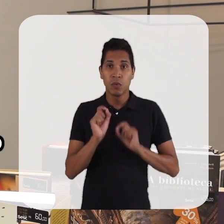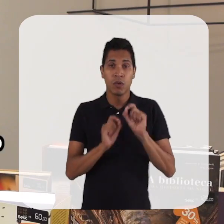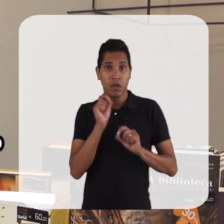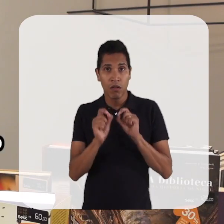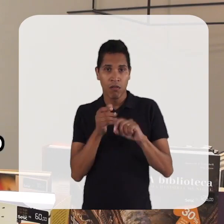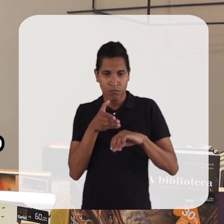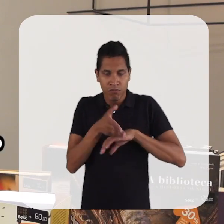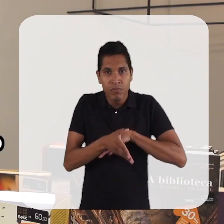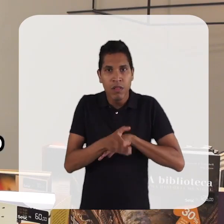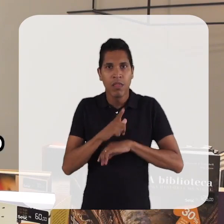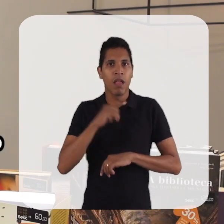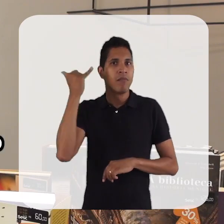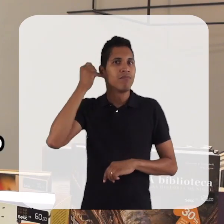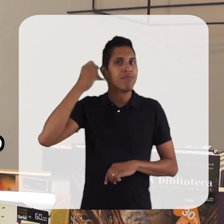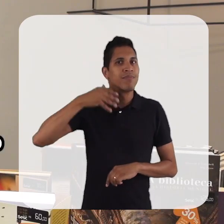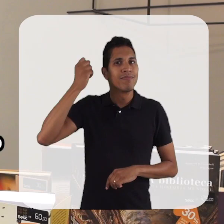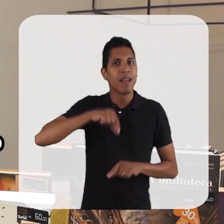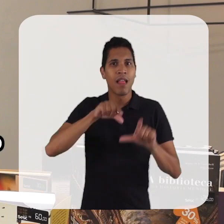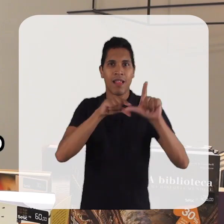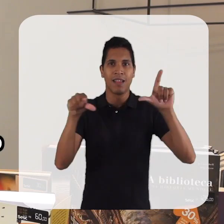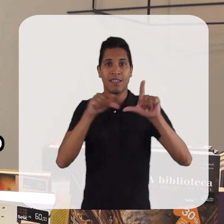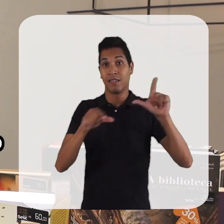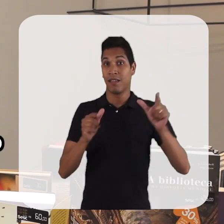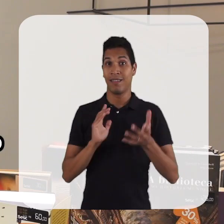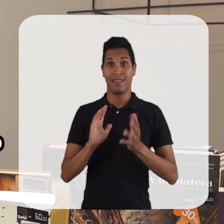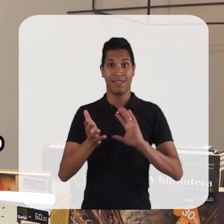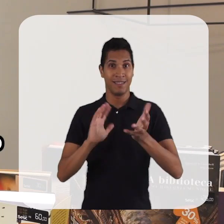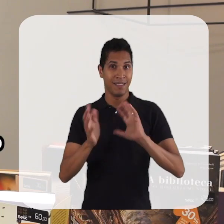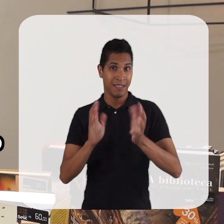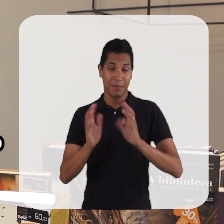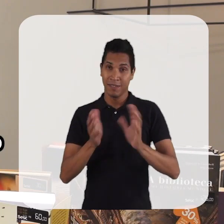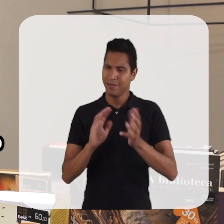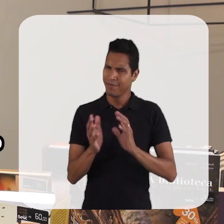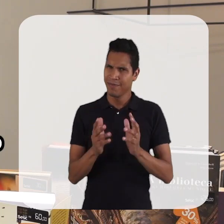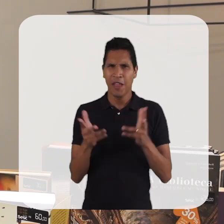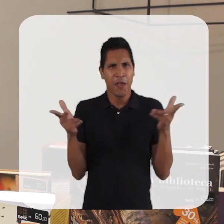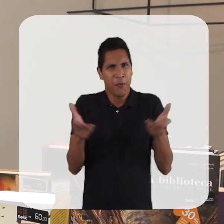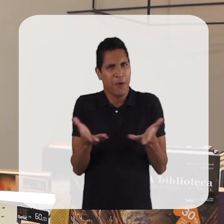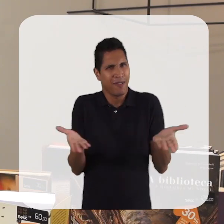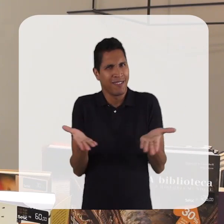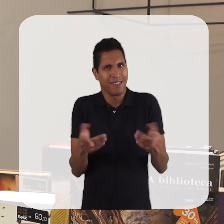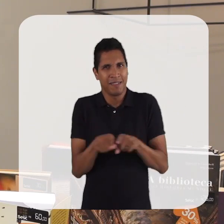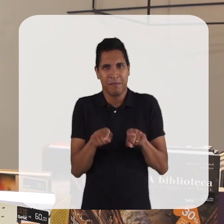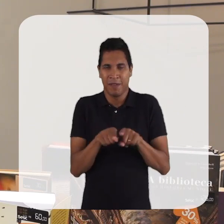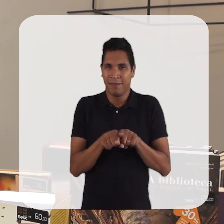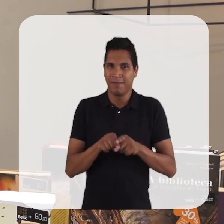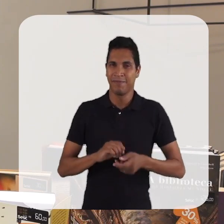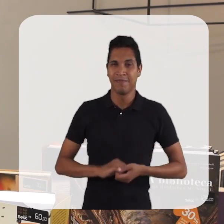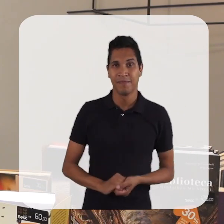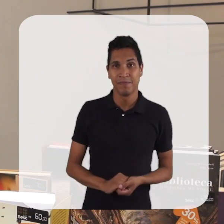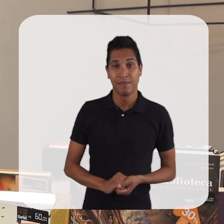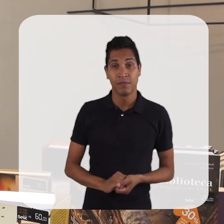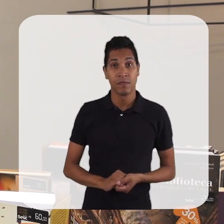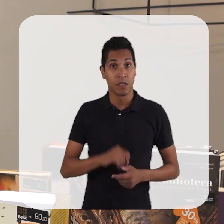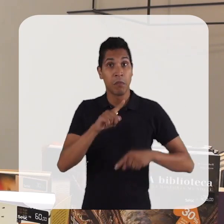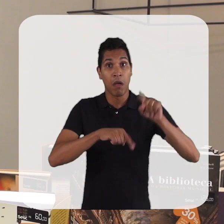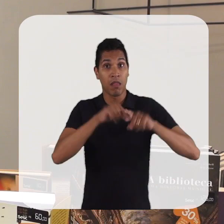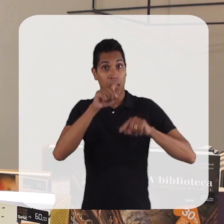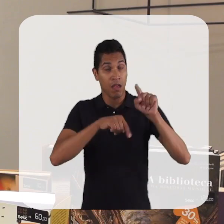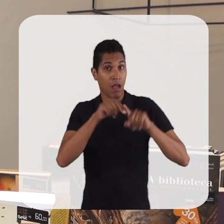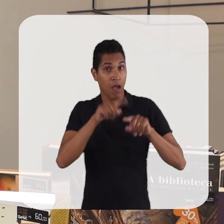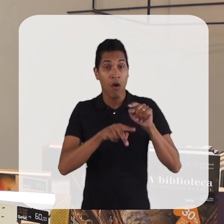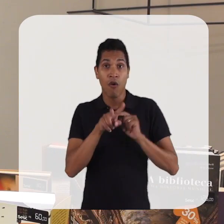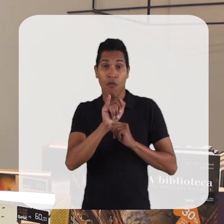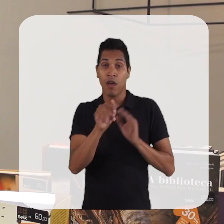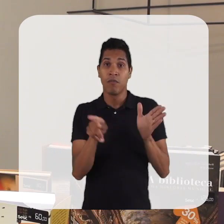audiodescrição, legenda e interpretação para a língua brasileira de sinais, libras, como esse vídeo aqui. Esse material audiovisual